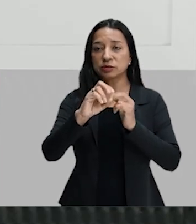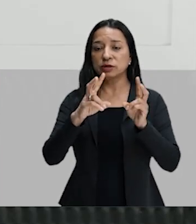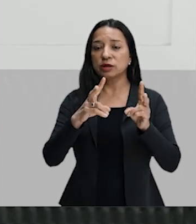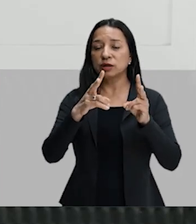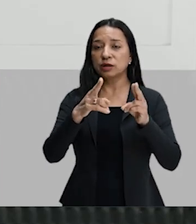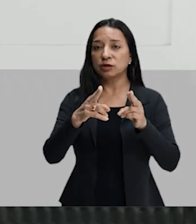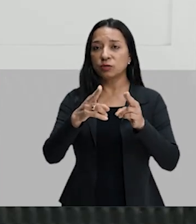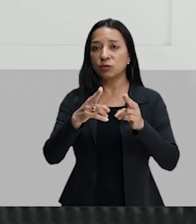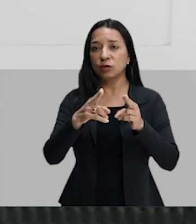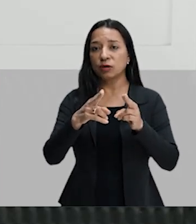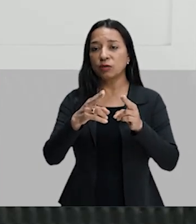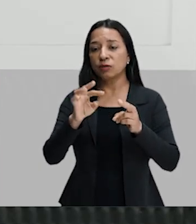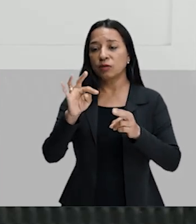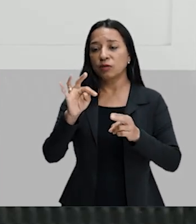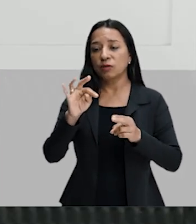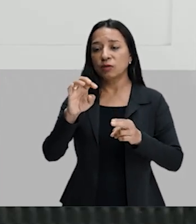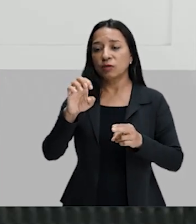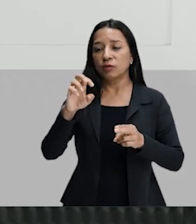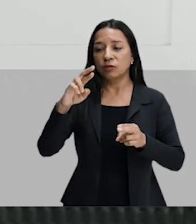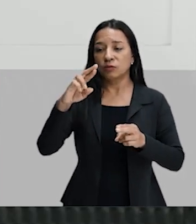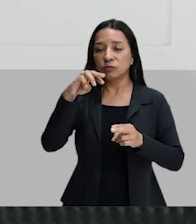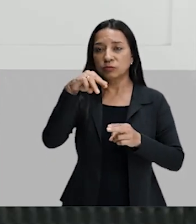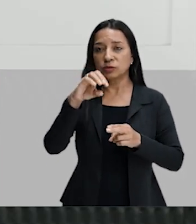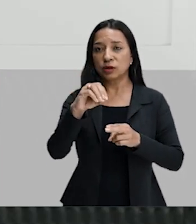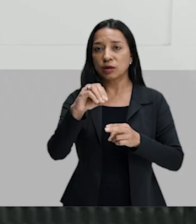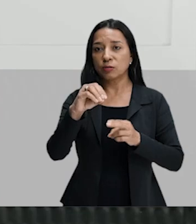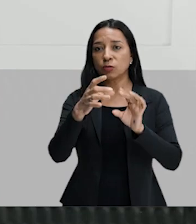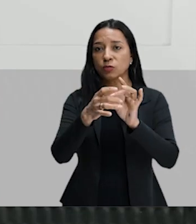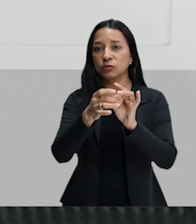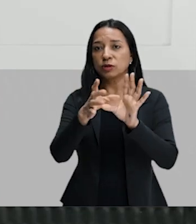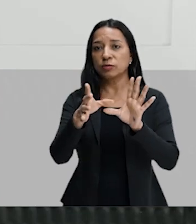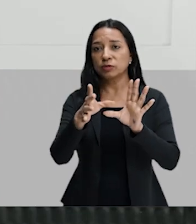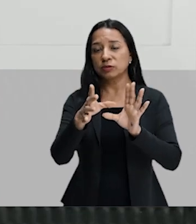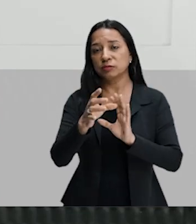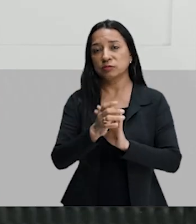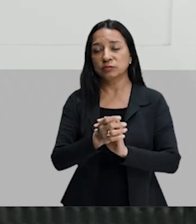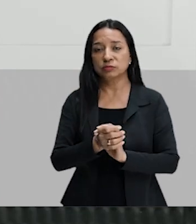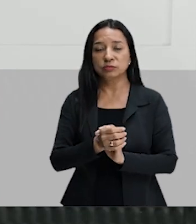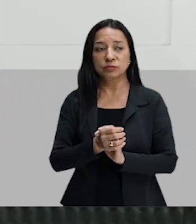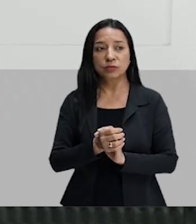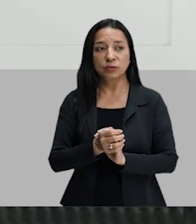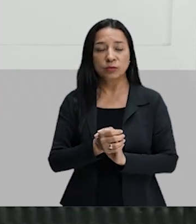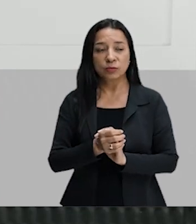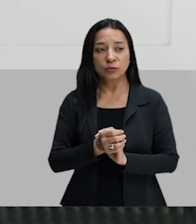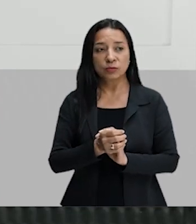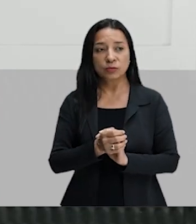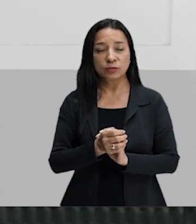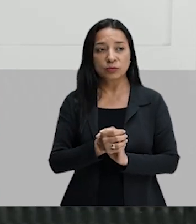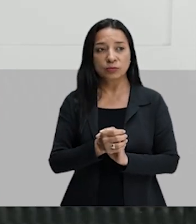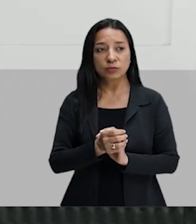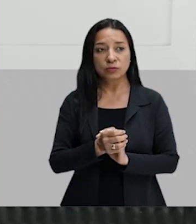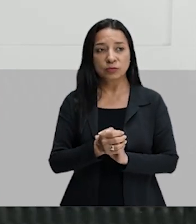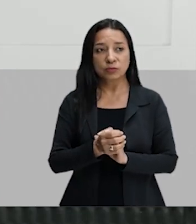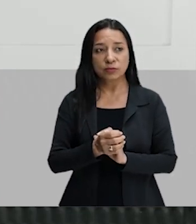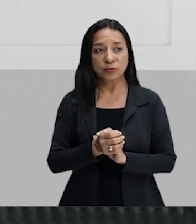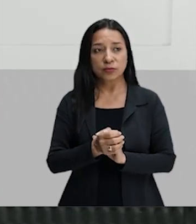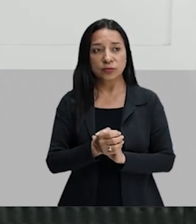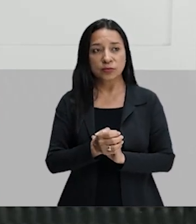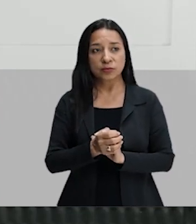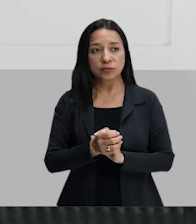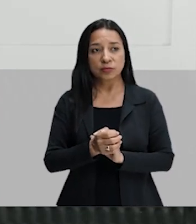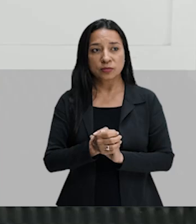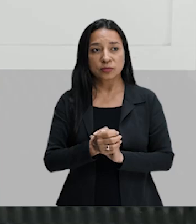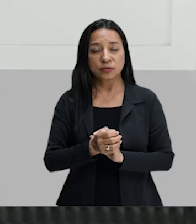corresponde ao termo independente. Ó. Termo independente.